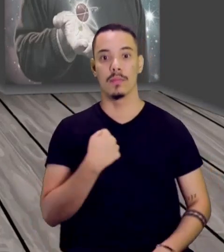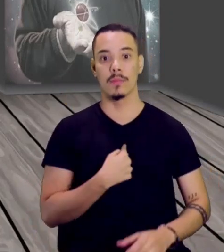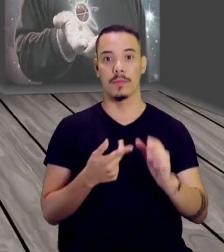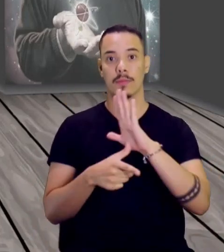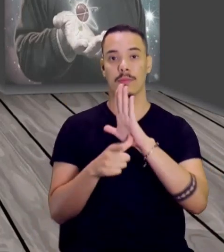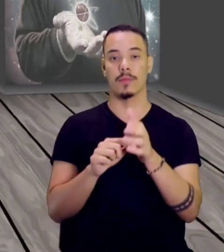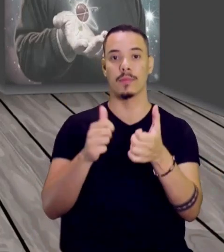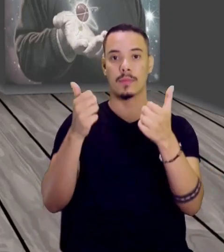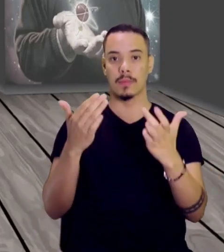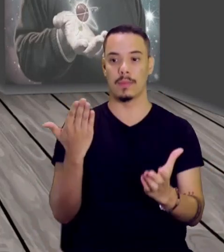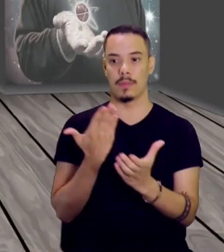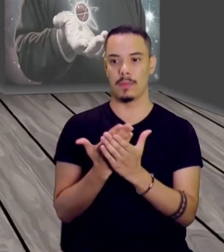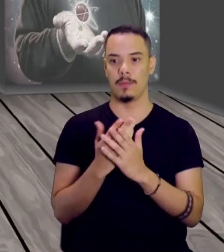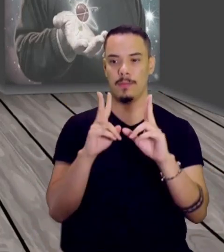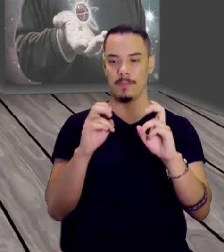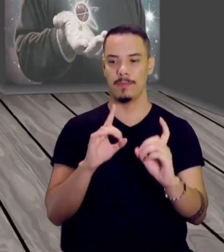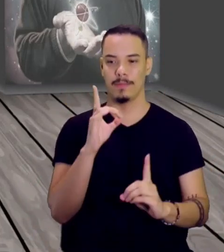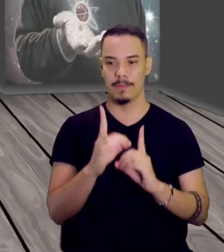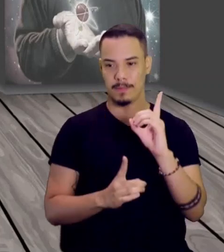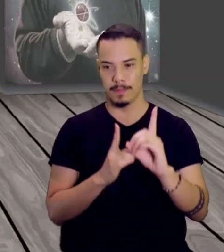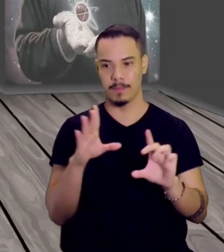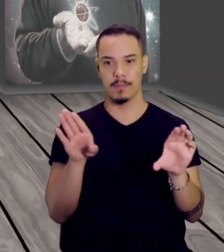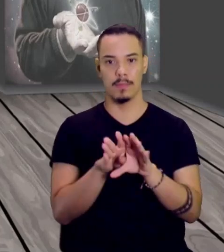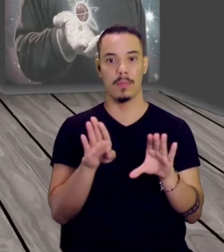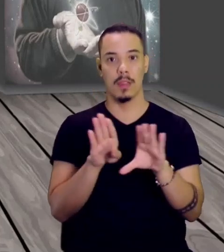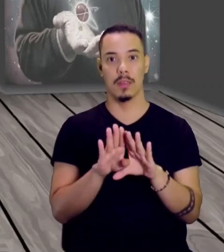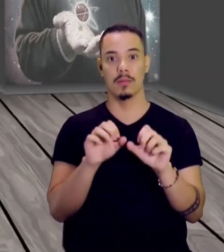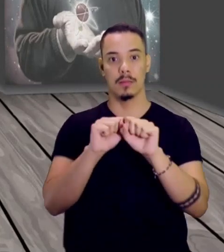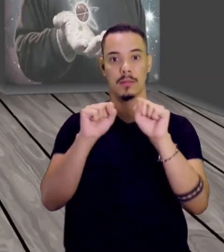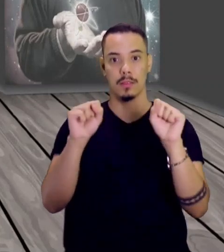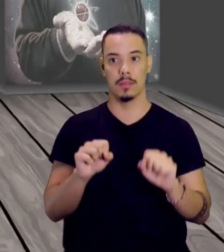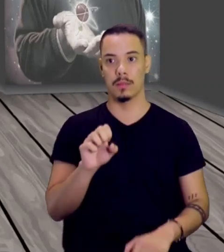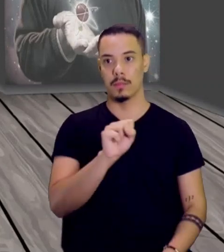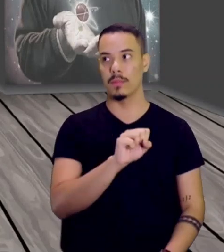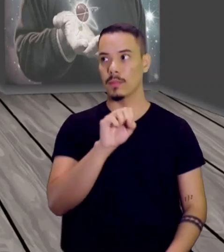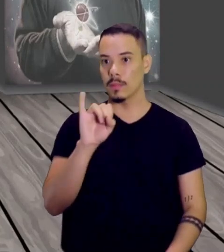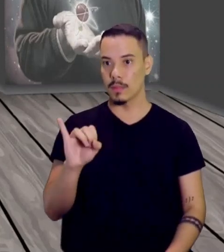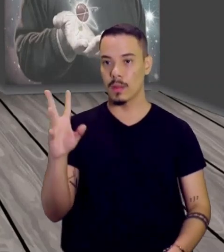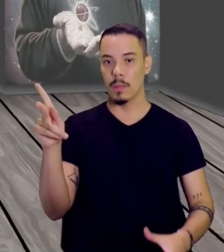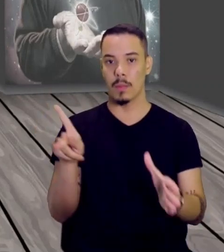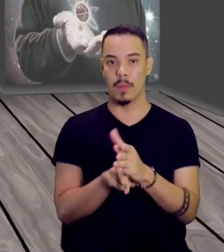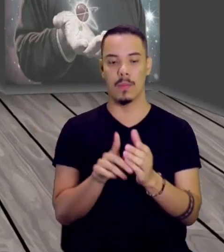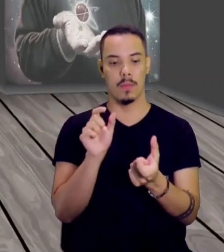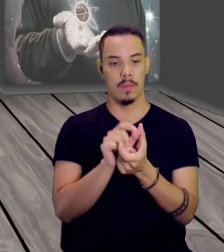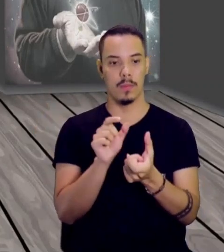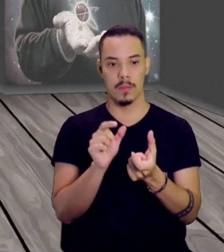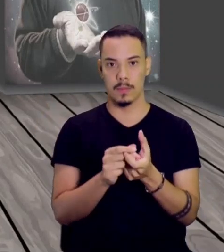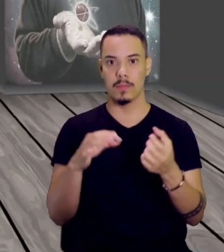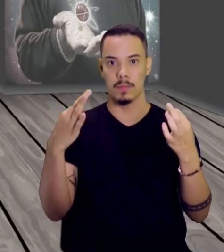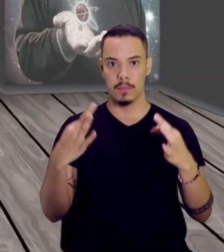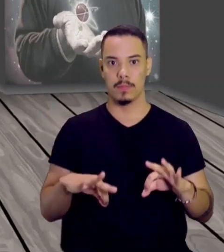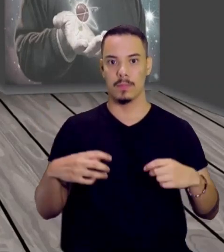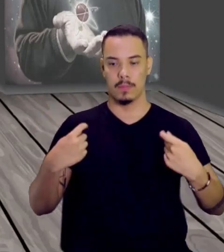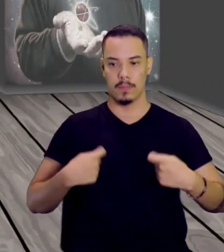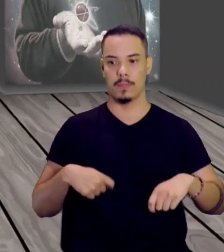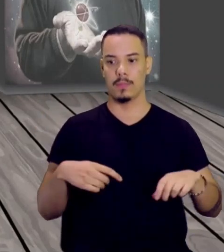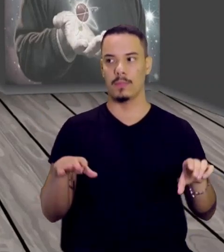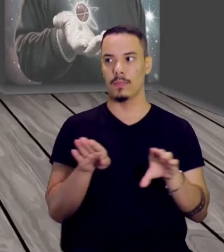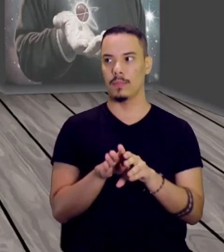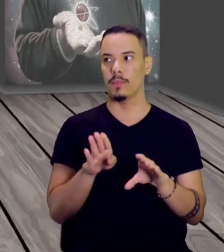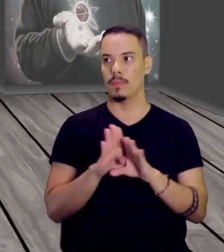sobre dinâmica, né, Décio? Estávamos falando aí do Sistema Internacional de Unidades, das grandezas fundamentais, das